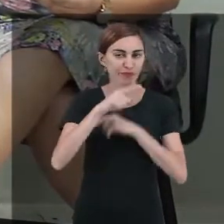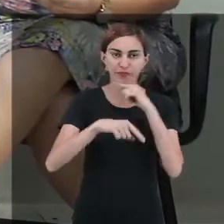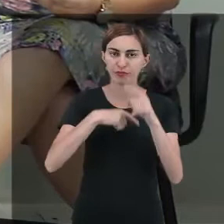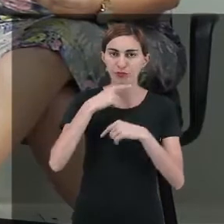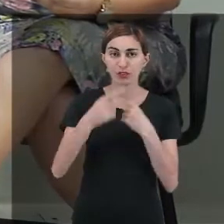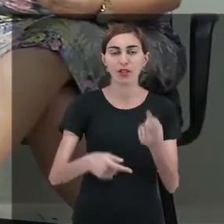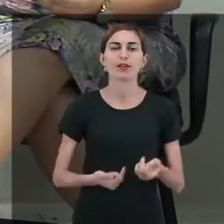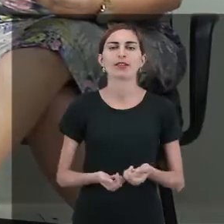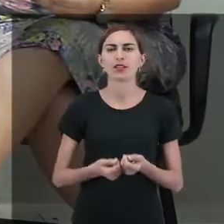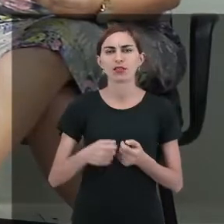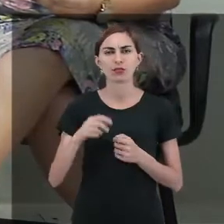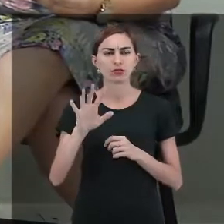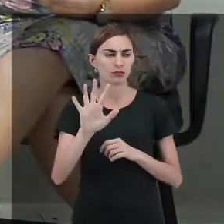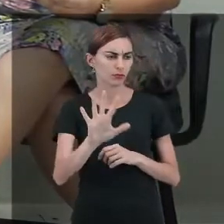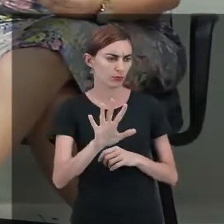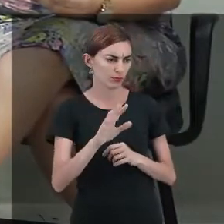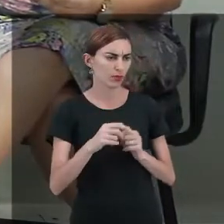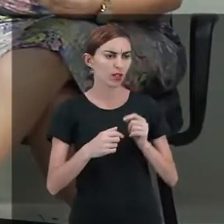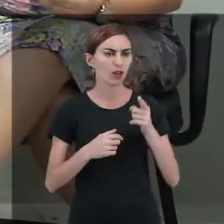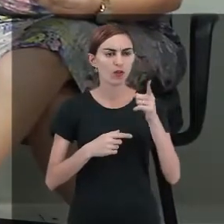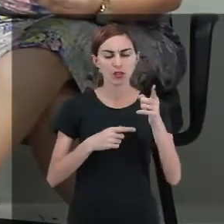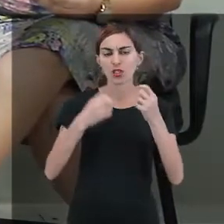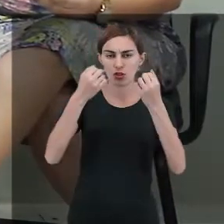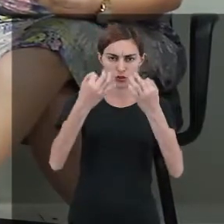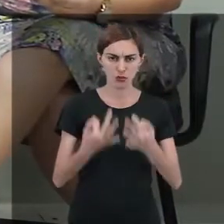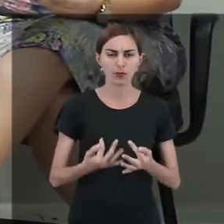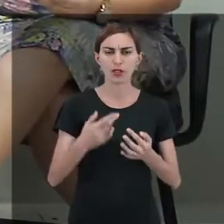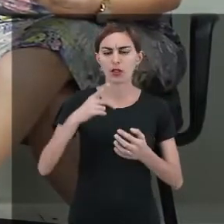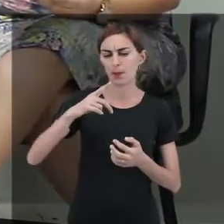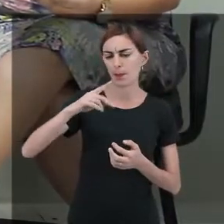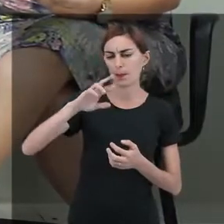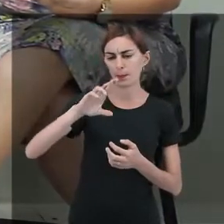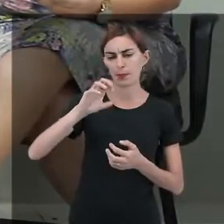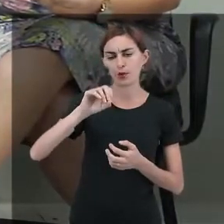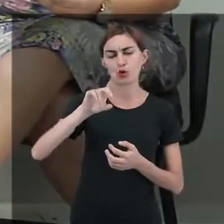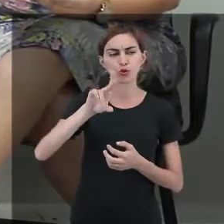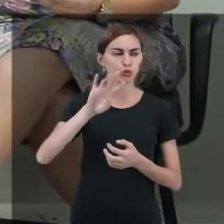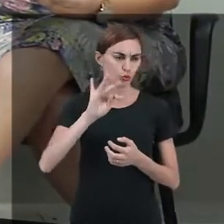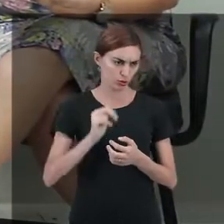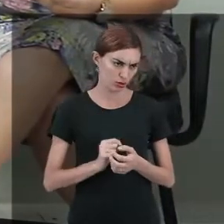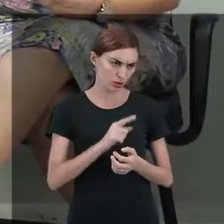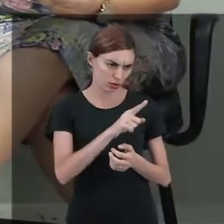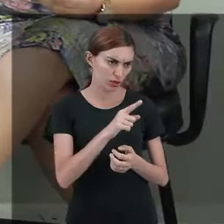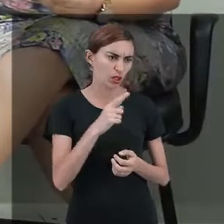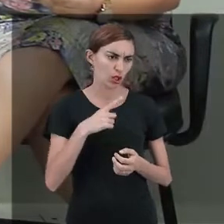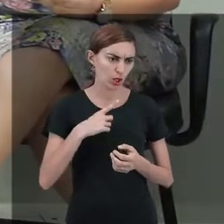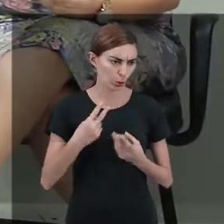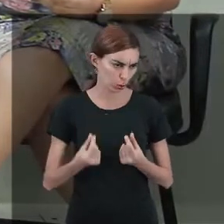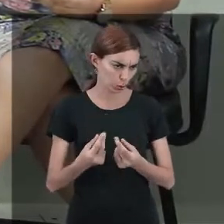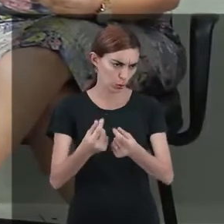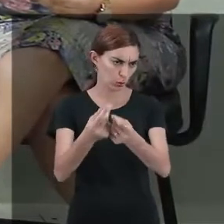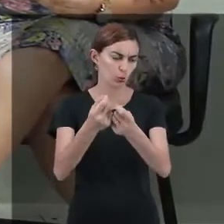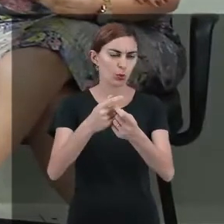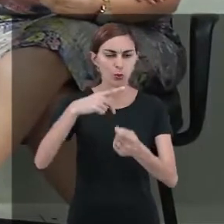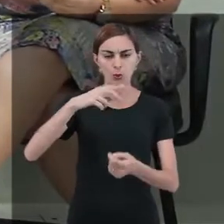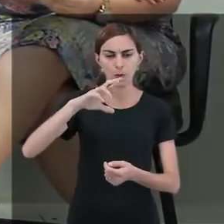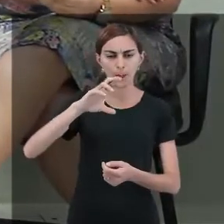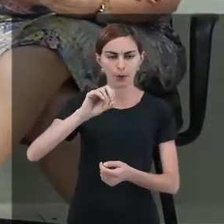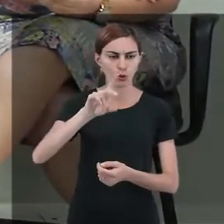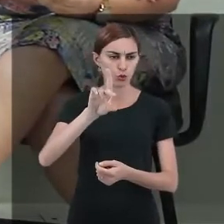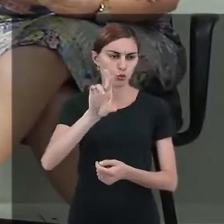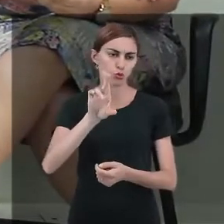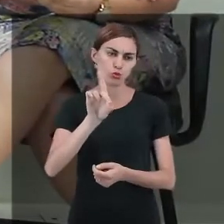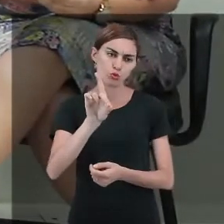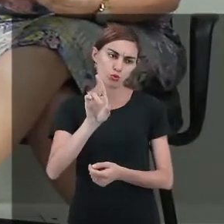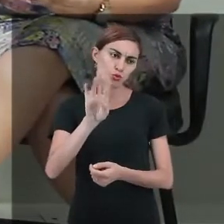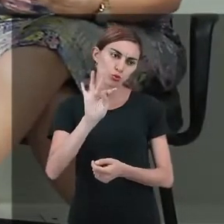quando a senhora se refere à questão desses tipos de produtos, a senhora está se referindo à questão da durabilidade?